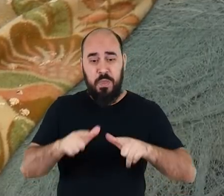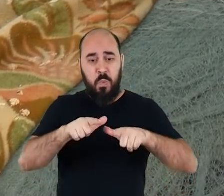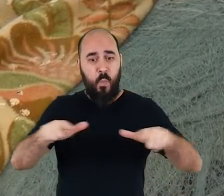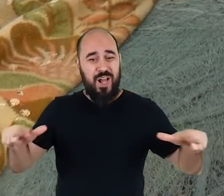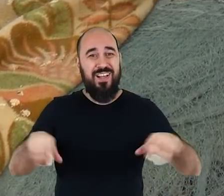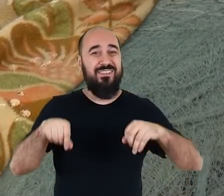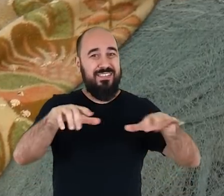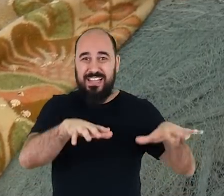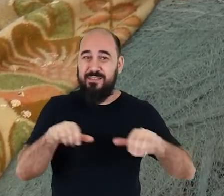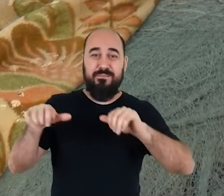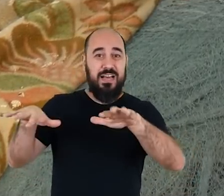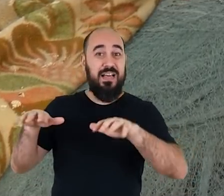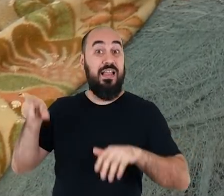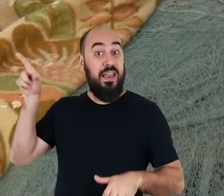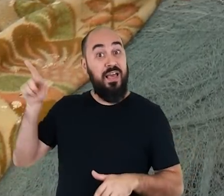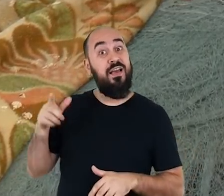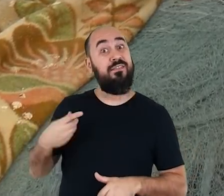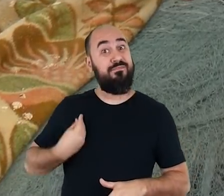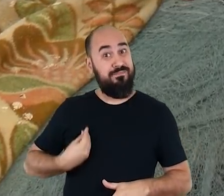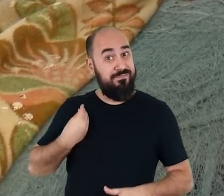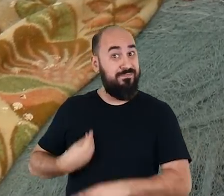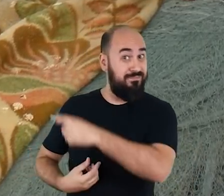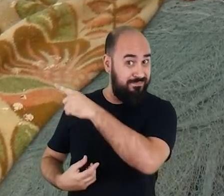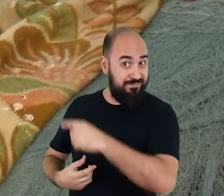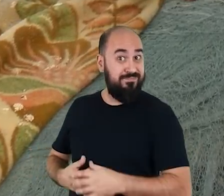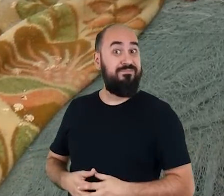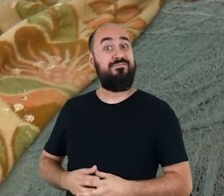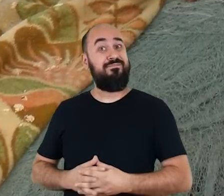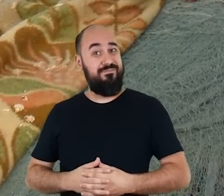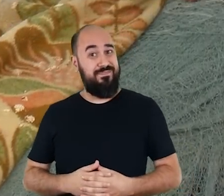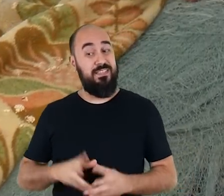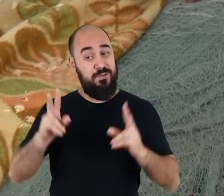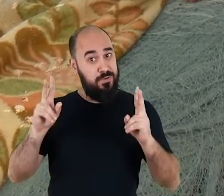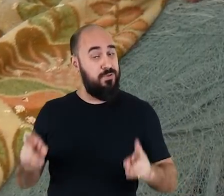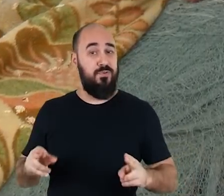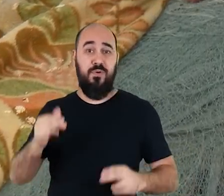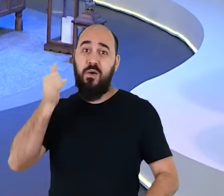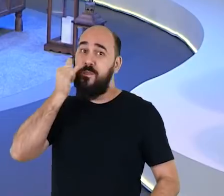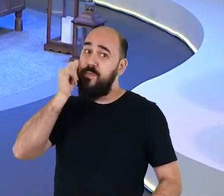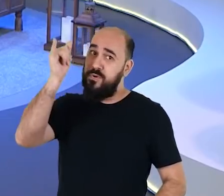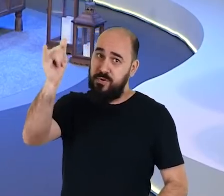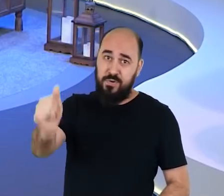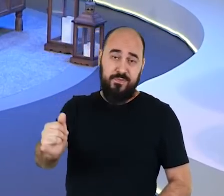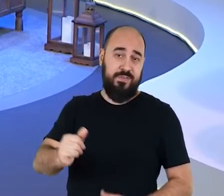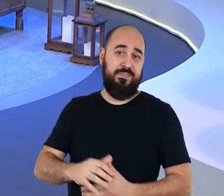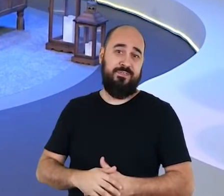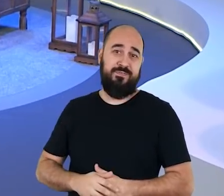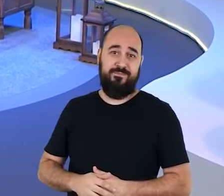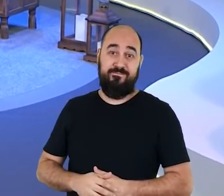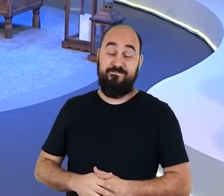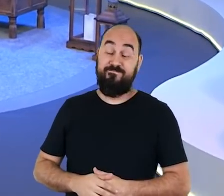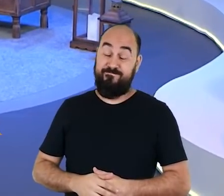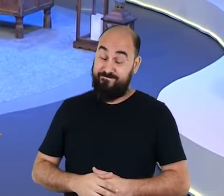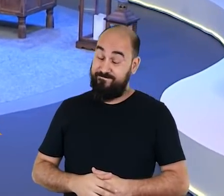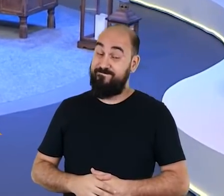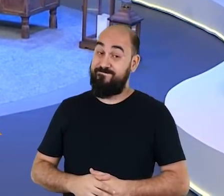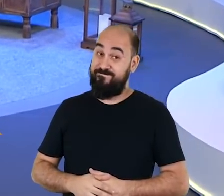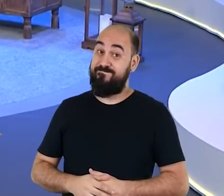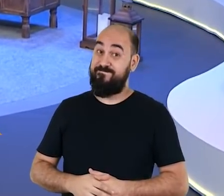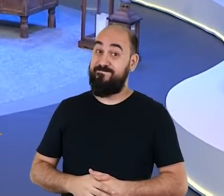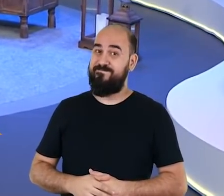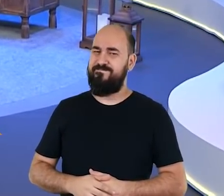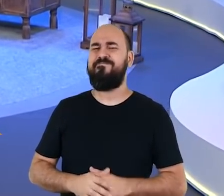da antiga cidade, exatamente conforme o oráculo da profecia. Agora, você há de convir comigo